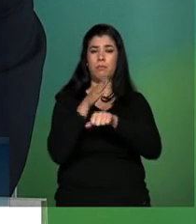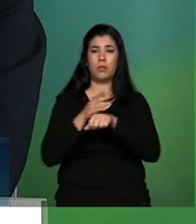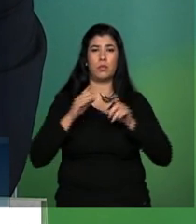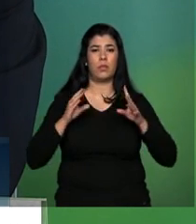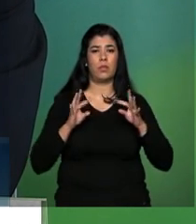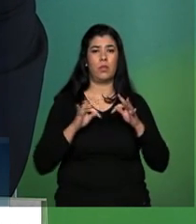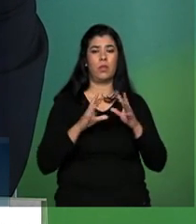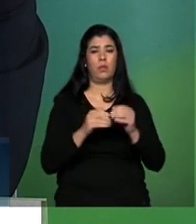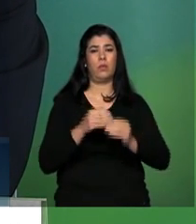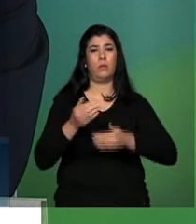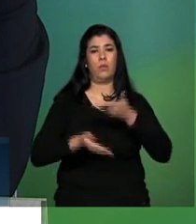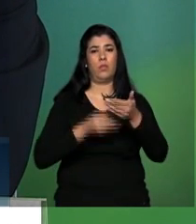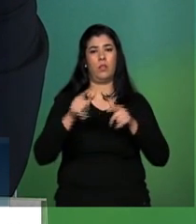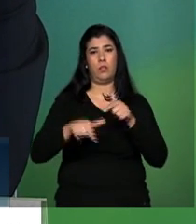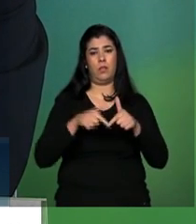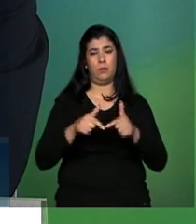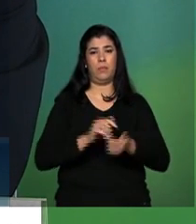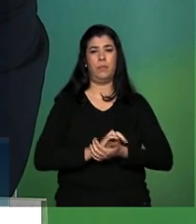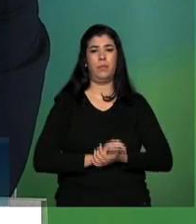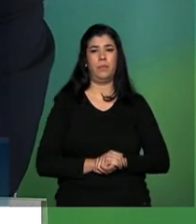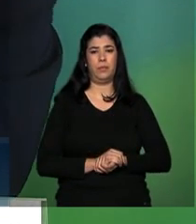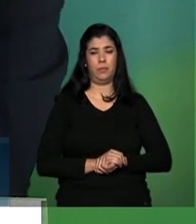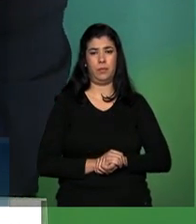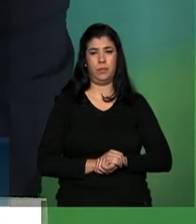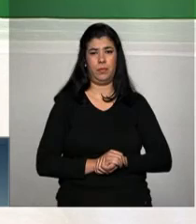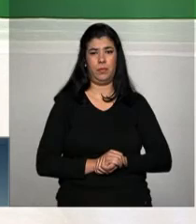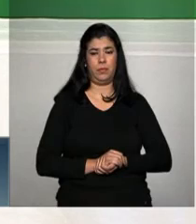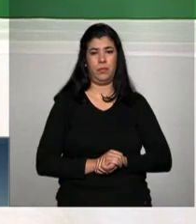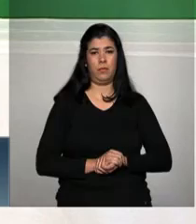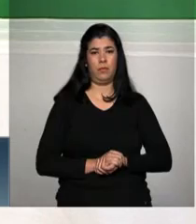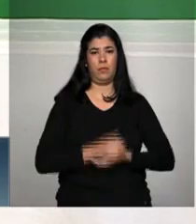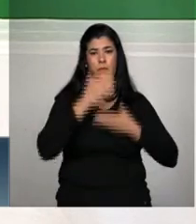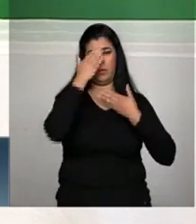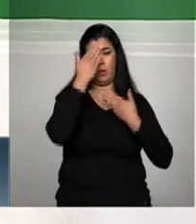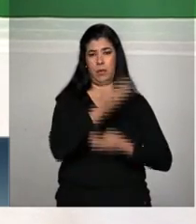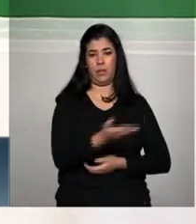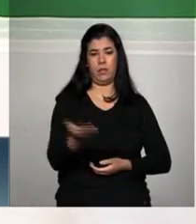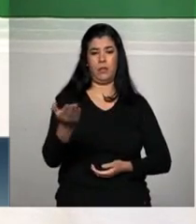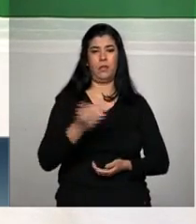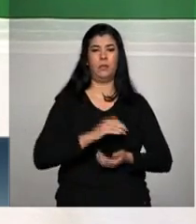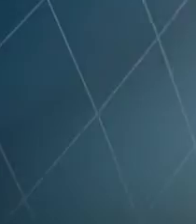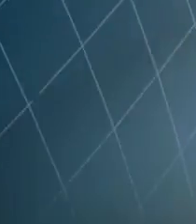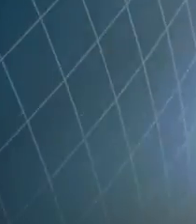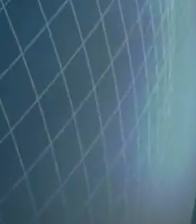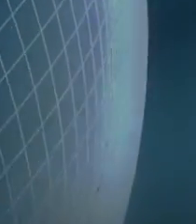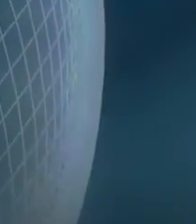essas frentes. Muito obrigado.